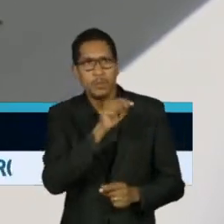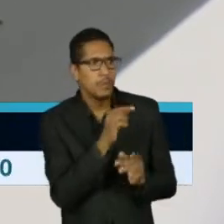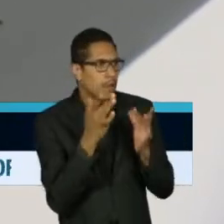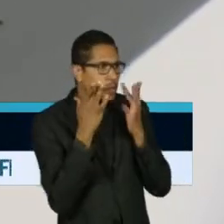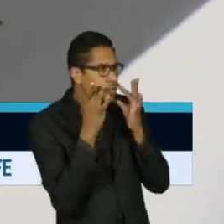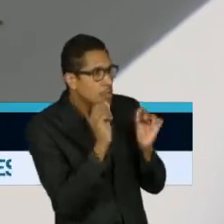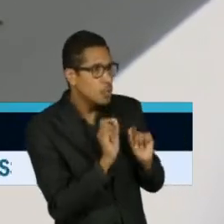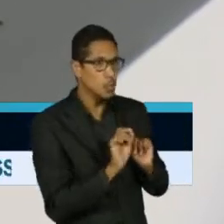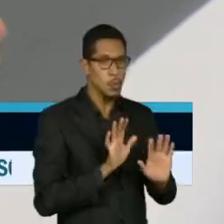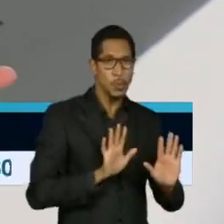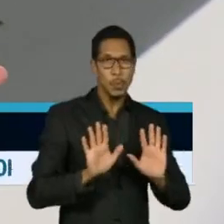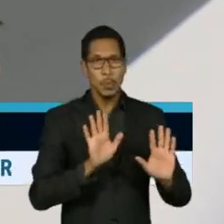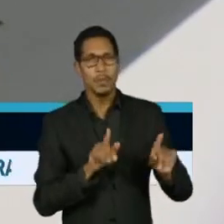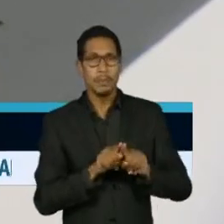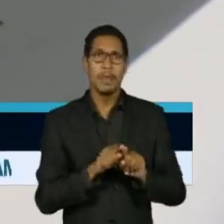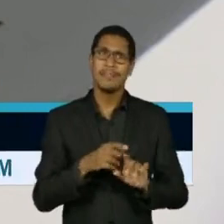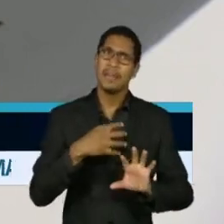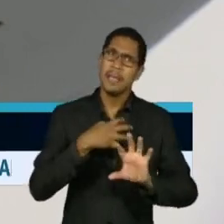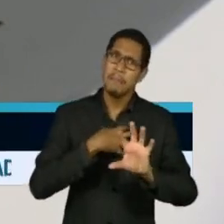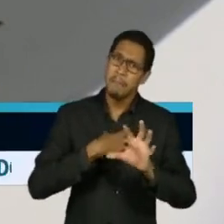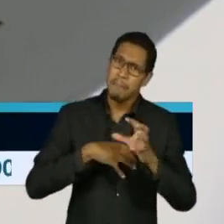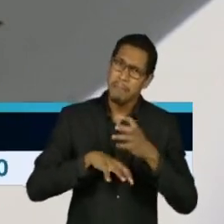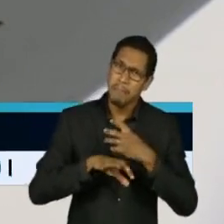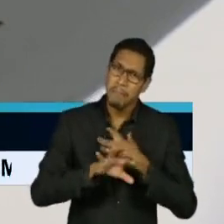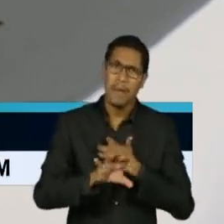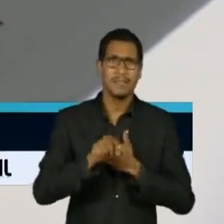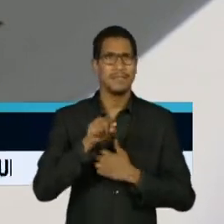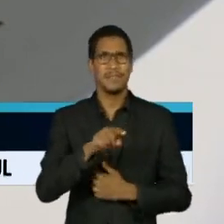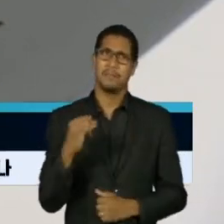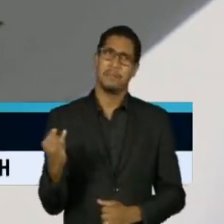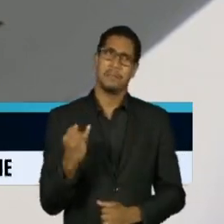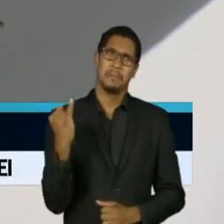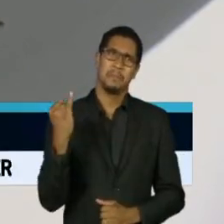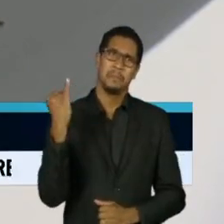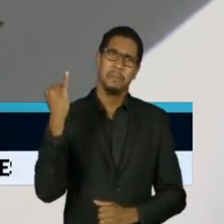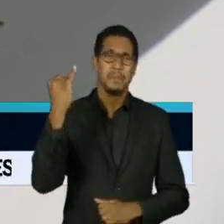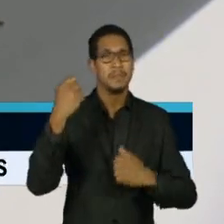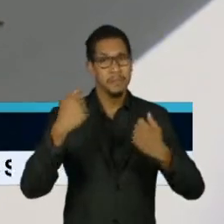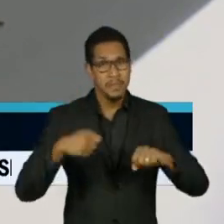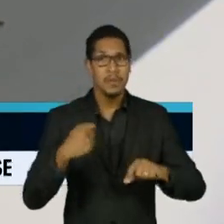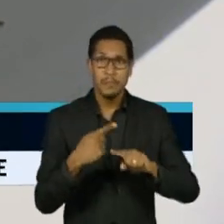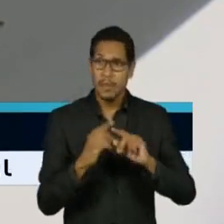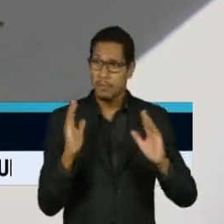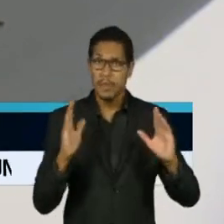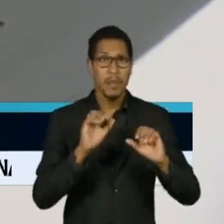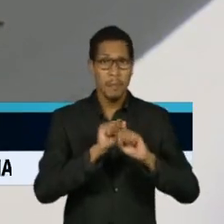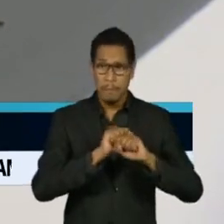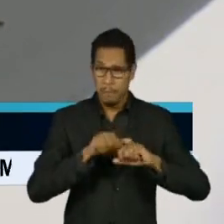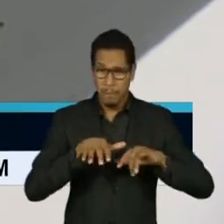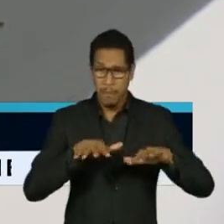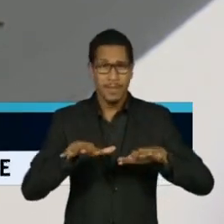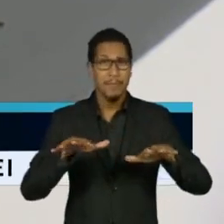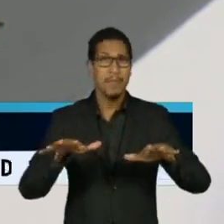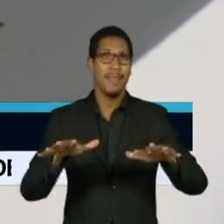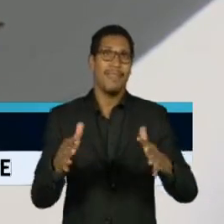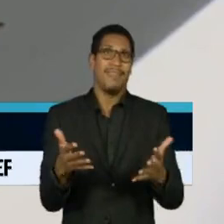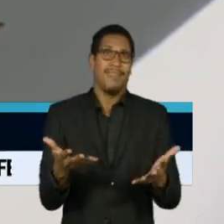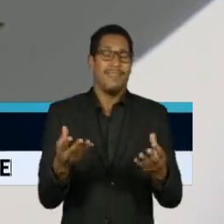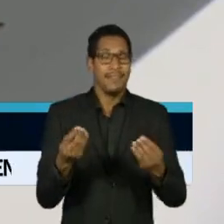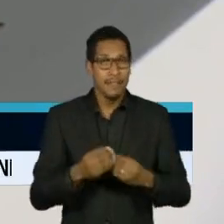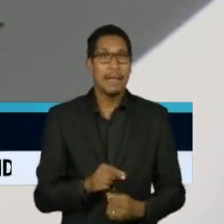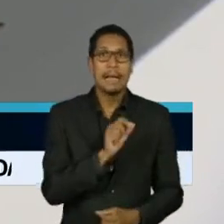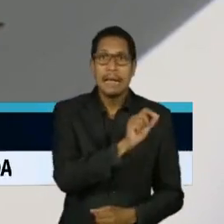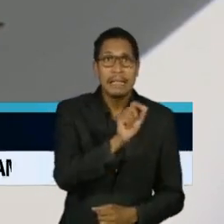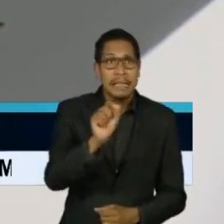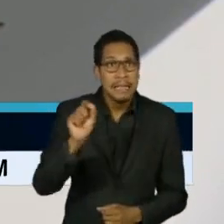questão da empatia social é fundamental durante uma pandemia como essa que nós estamos vivendo. Cada um de